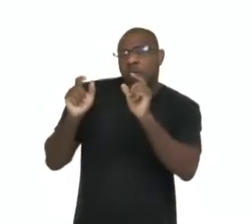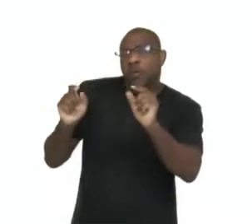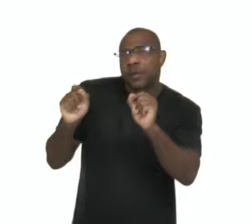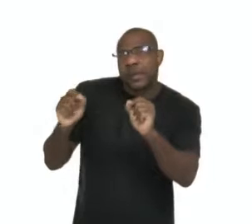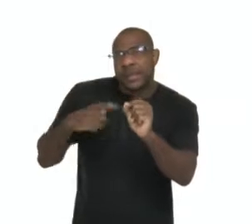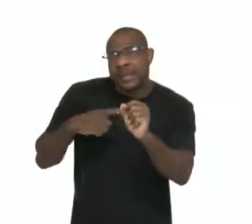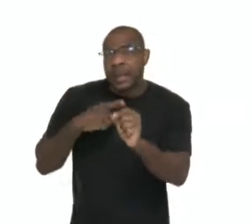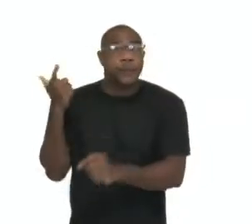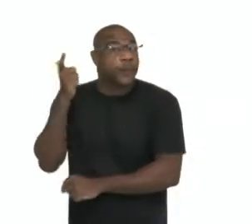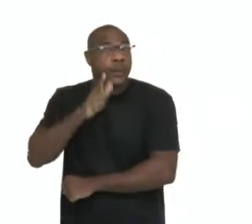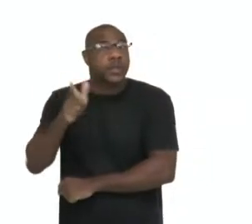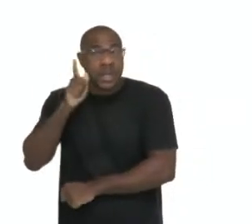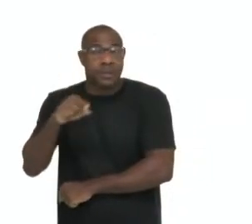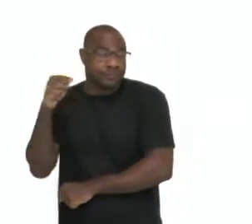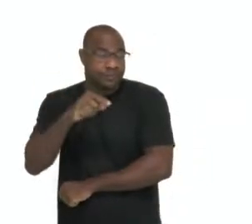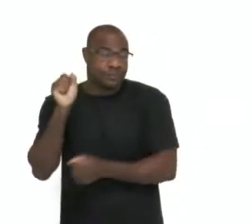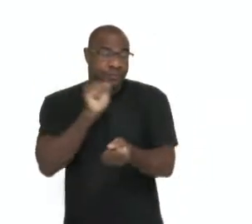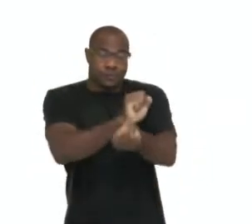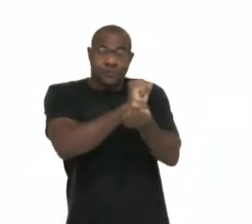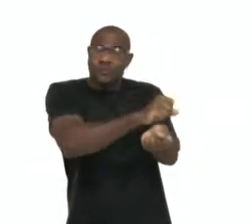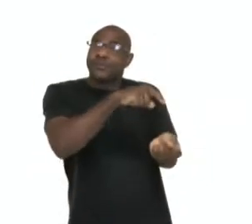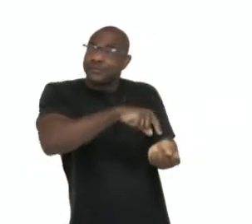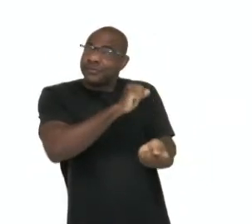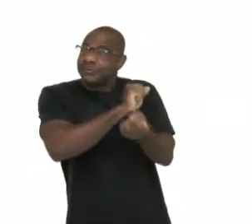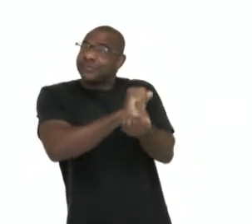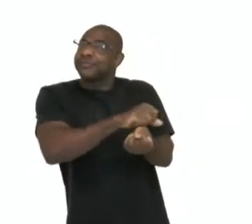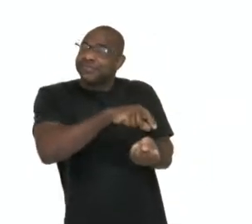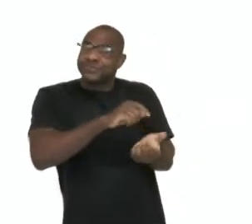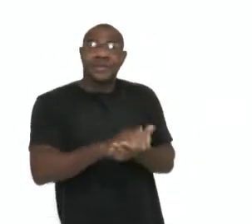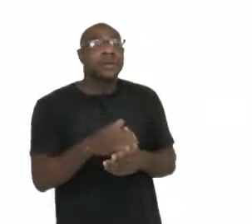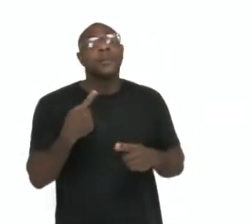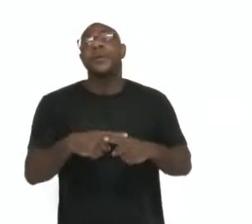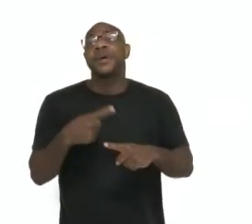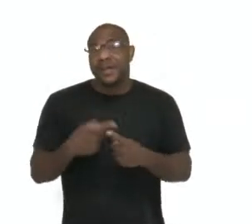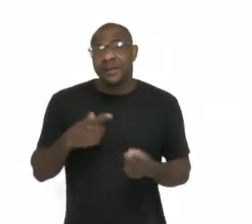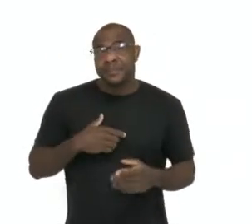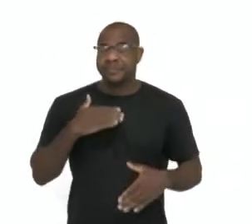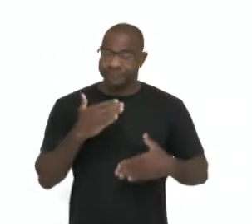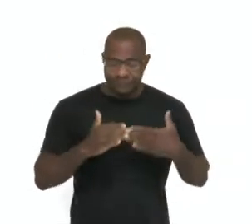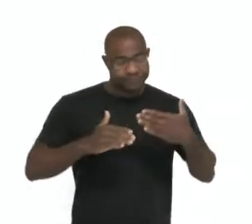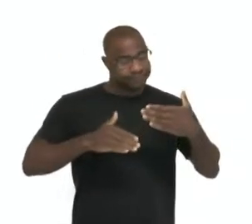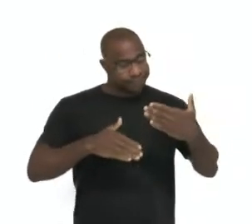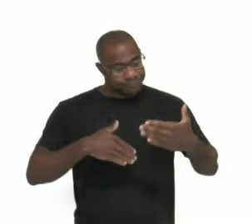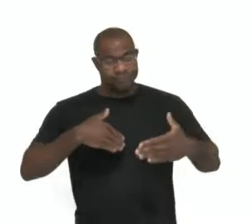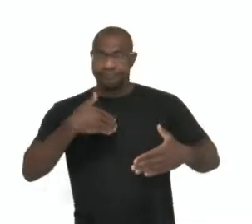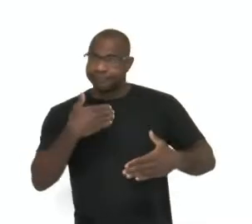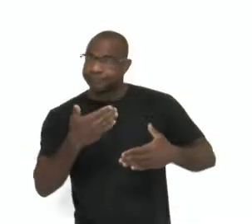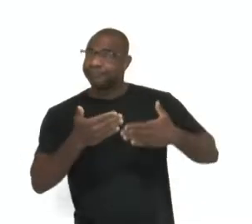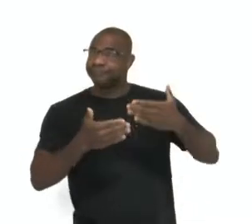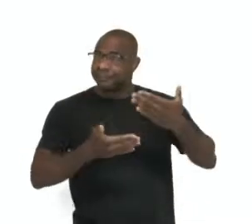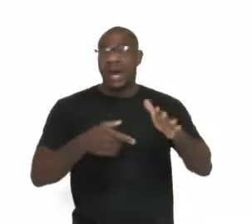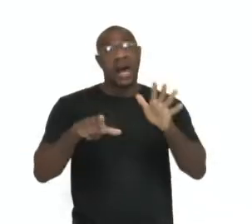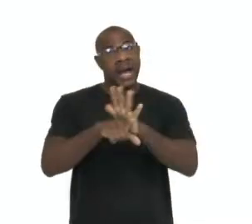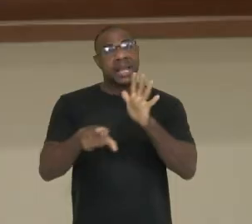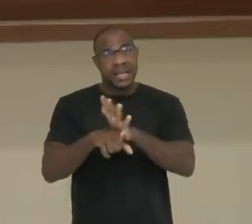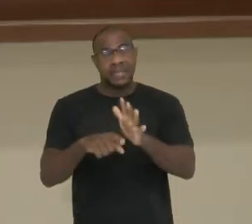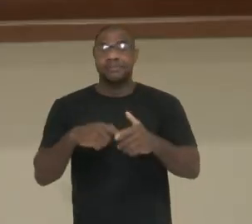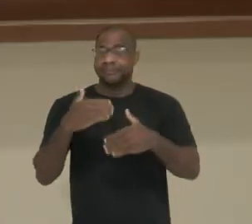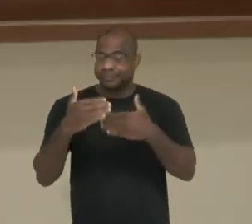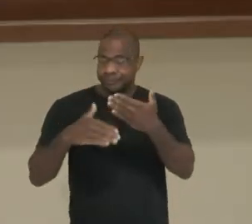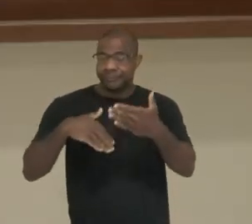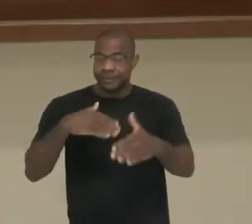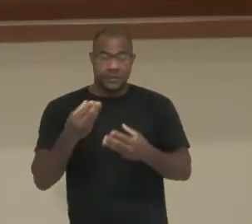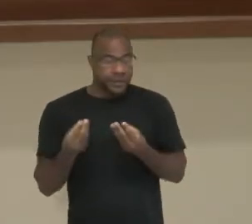um ganho para os escravizados. Isso porque, de uma maneira gradual, aos poucos, essas leis foram